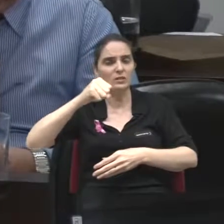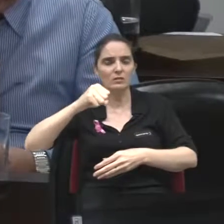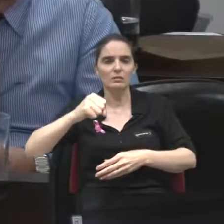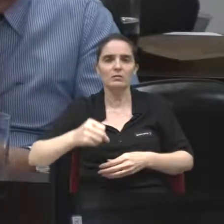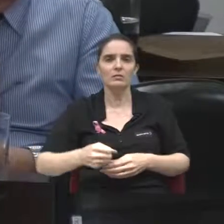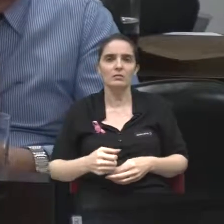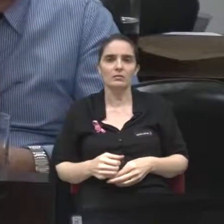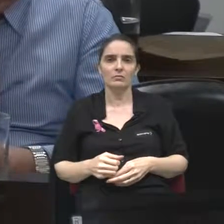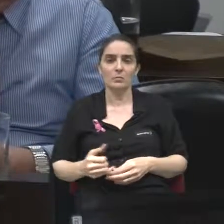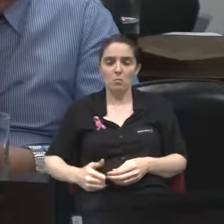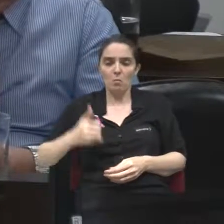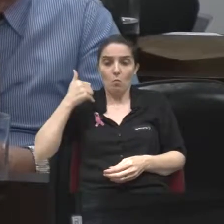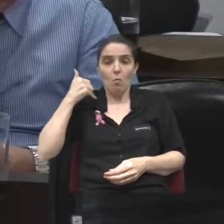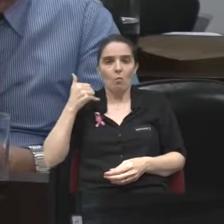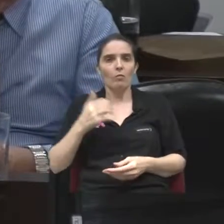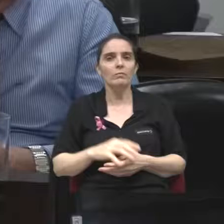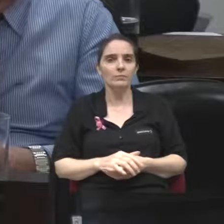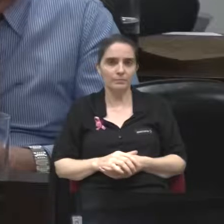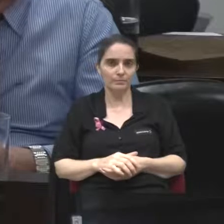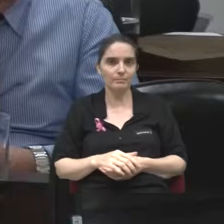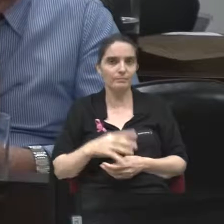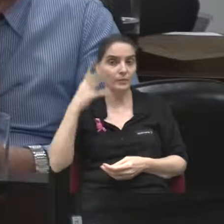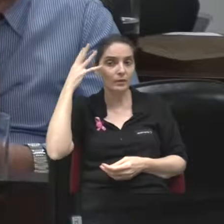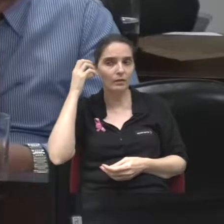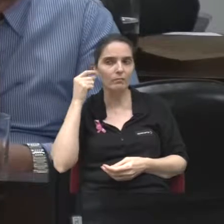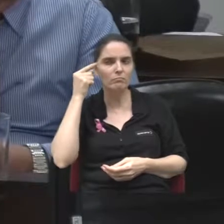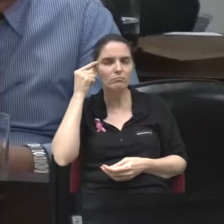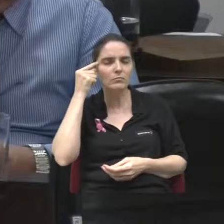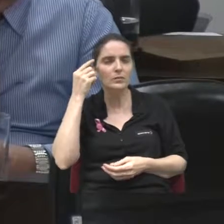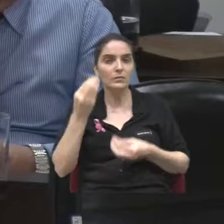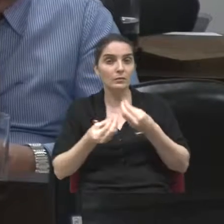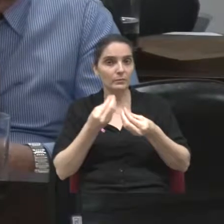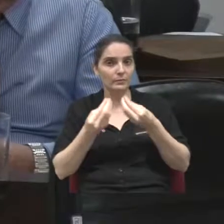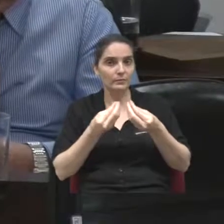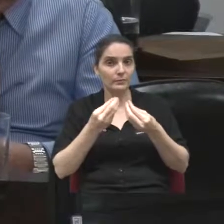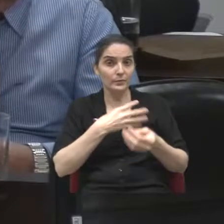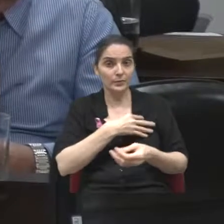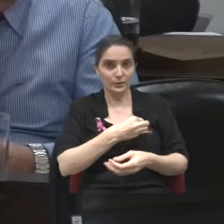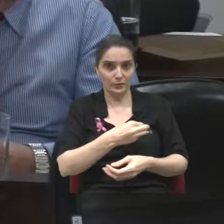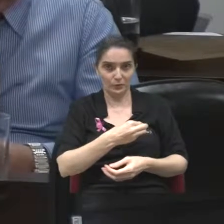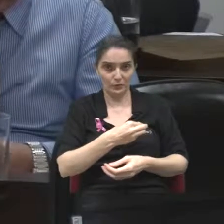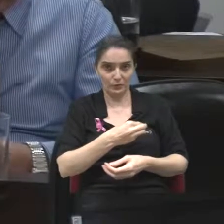coisa que eu estava pensando. Como meu filho tinha engasgado